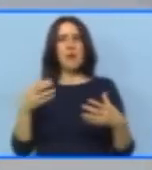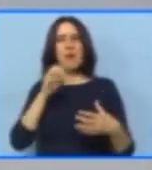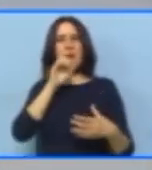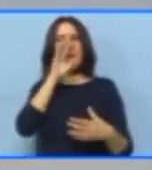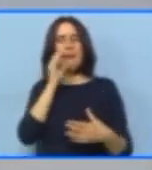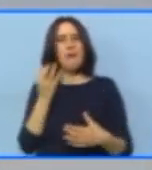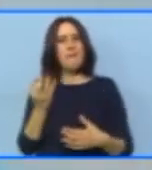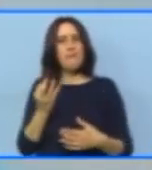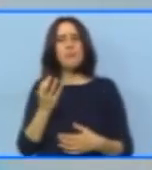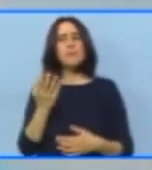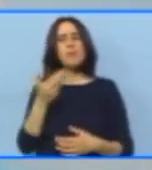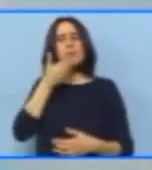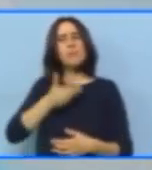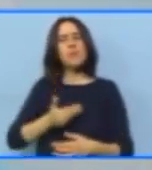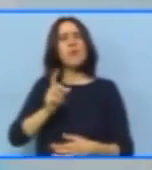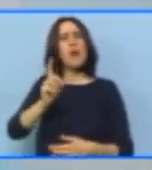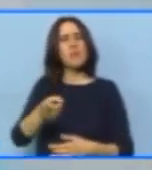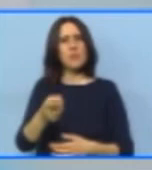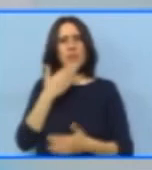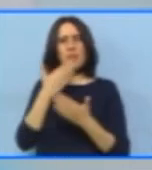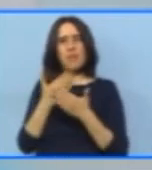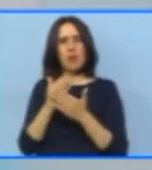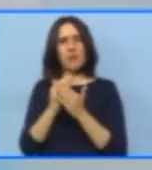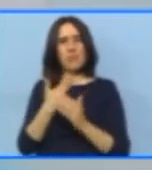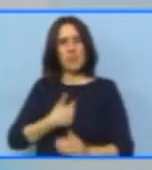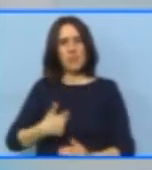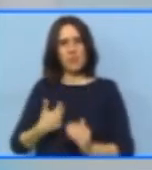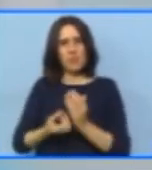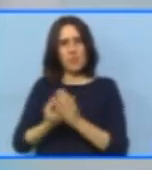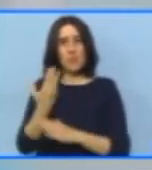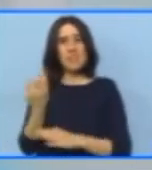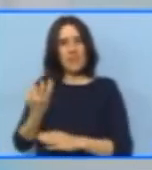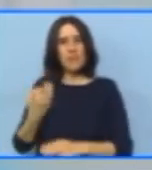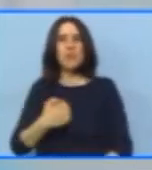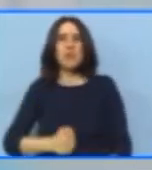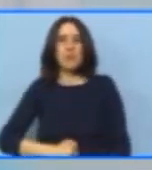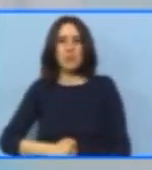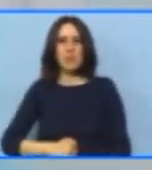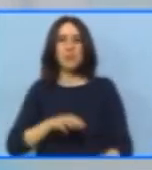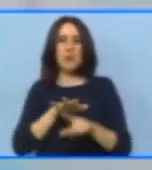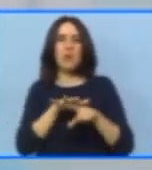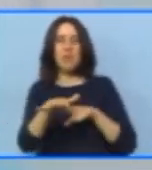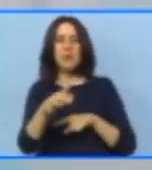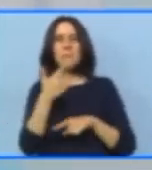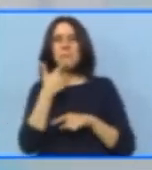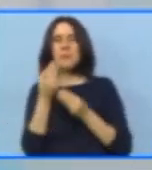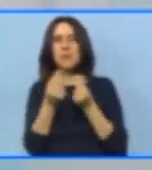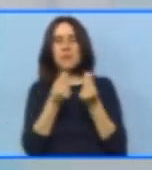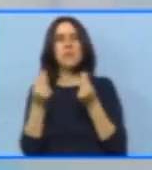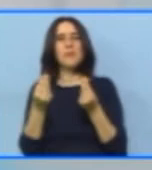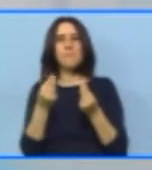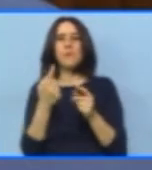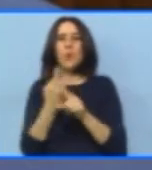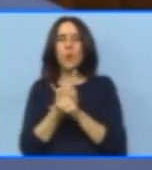essa experiência fundadora do cristianismo, também irá levar o catolicismo à percepção de que há muita coisa que tem